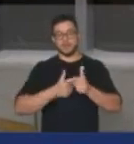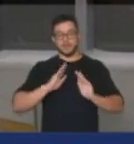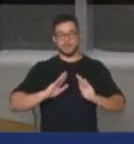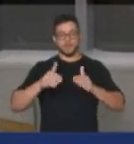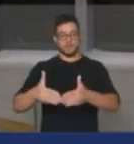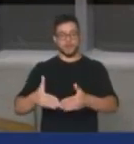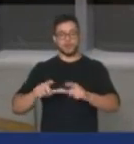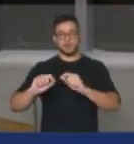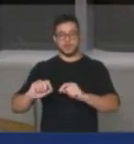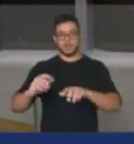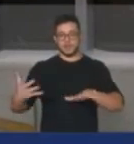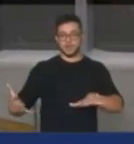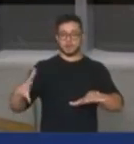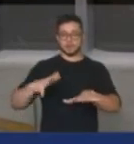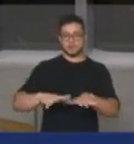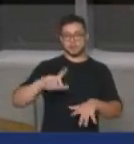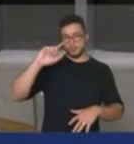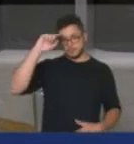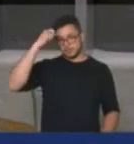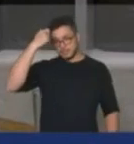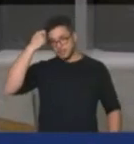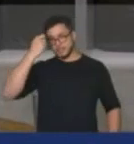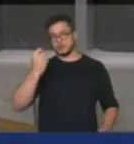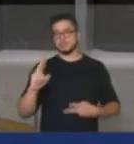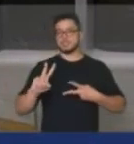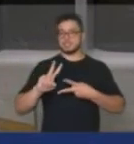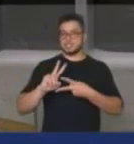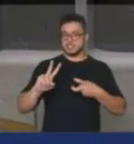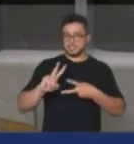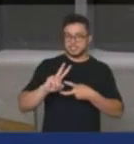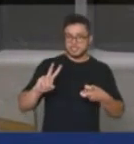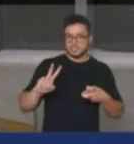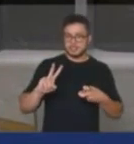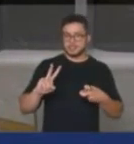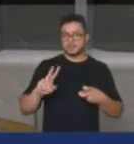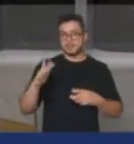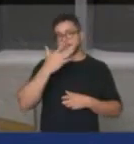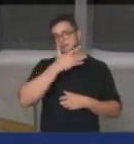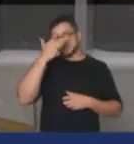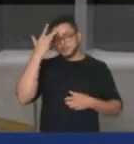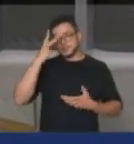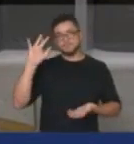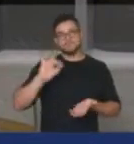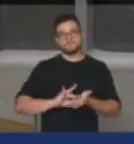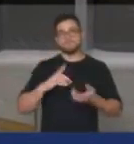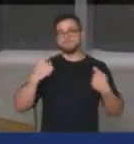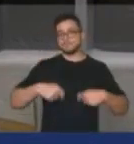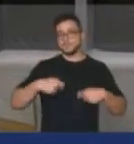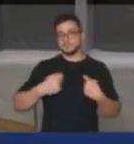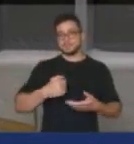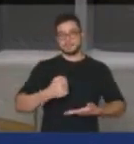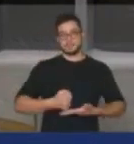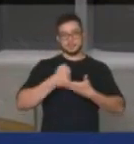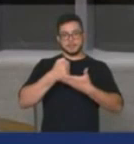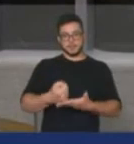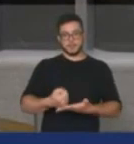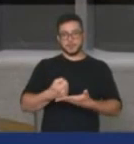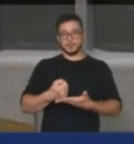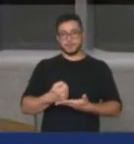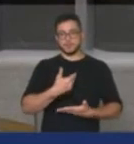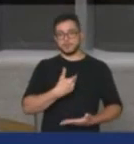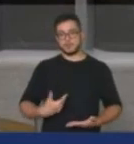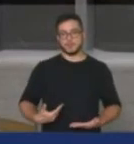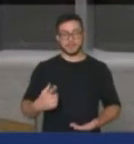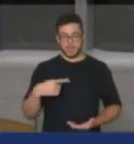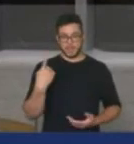de negros, de índios, das pessoas que mais precisam da ação do Estado. E vamos articular em conjunto com homens e mulheres